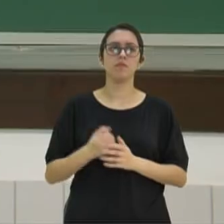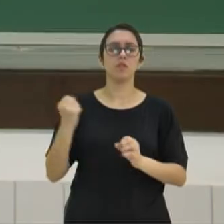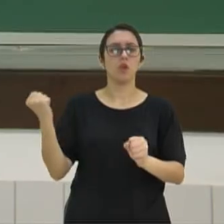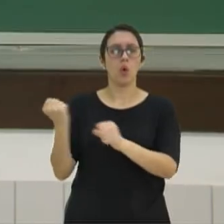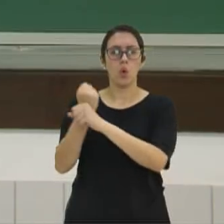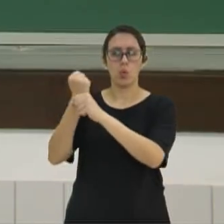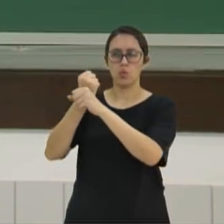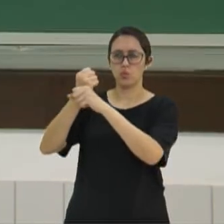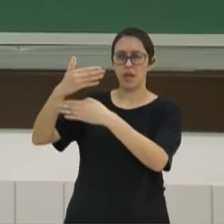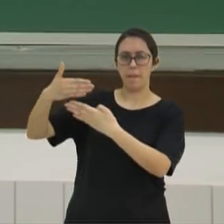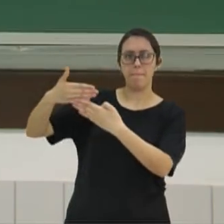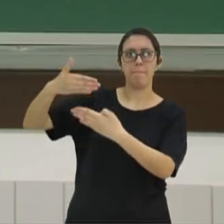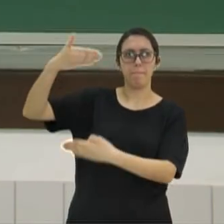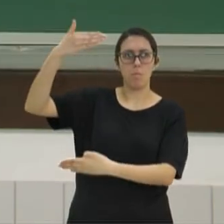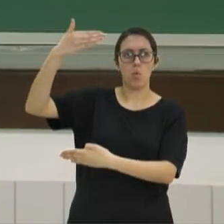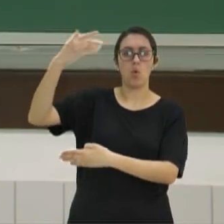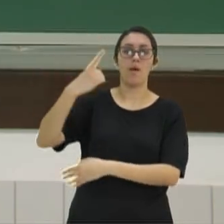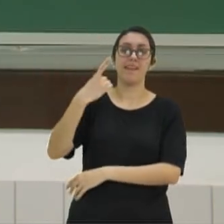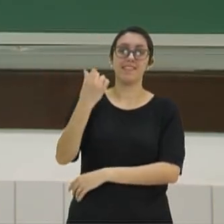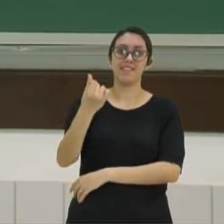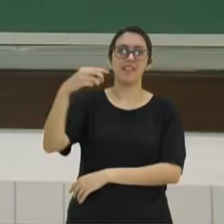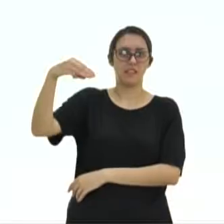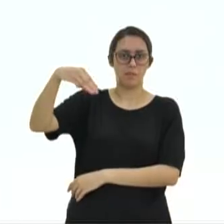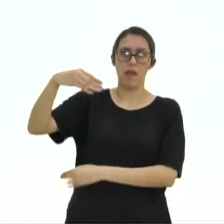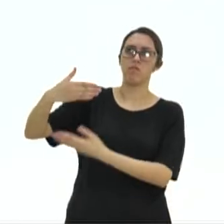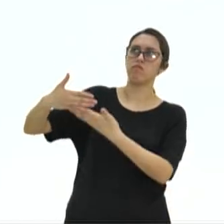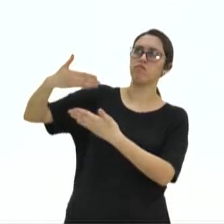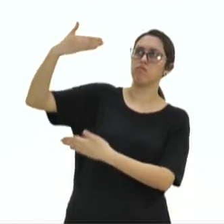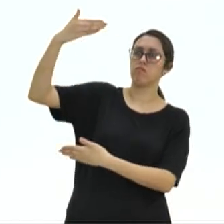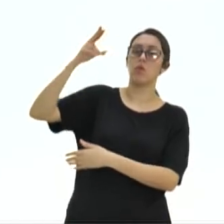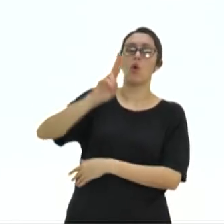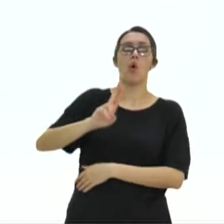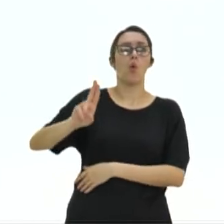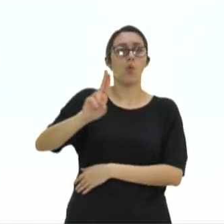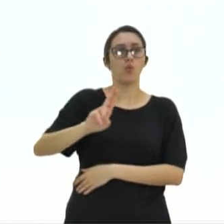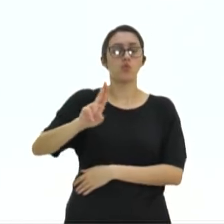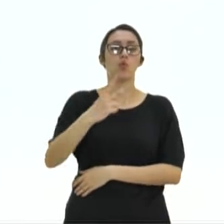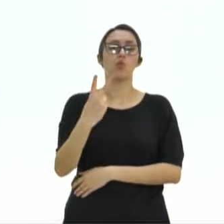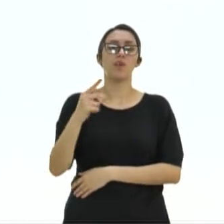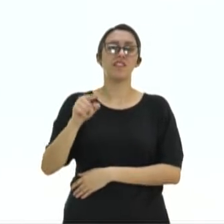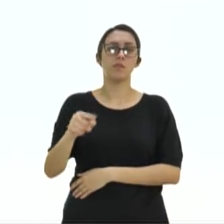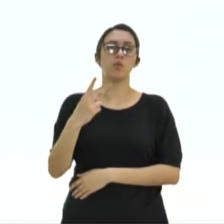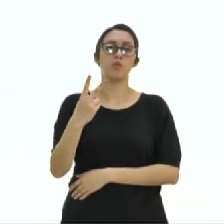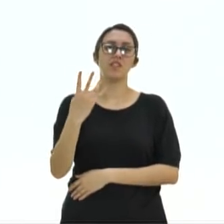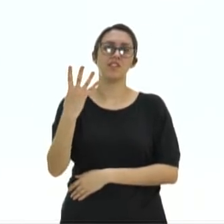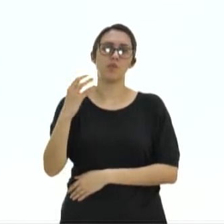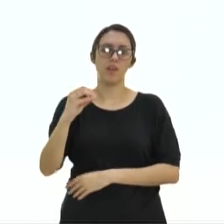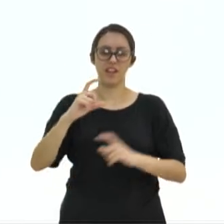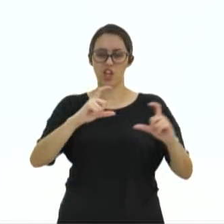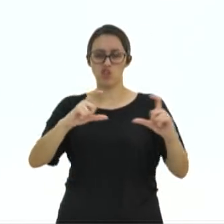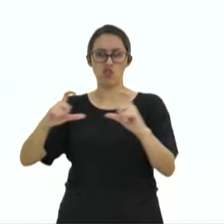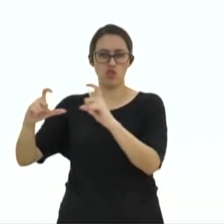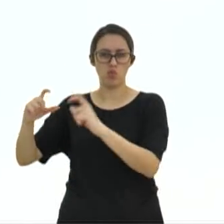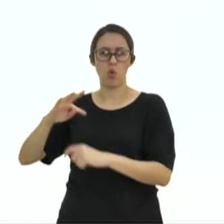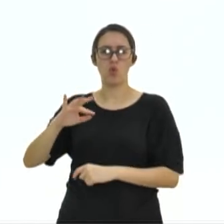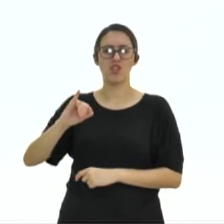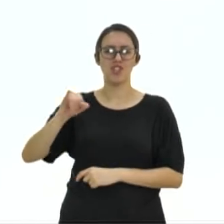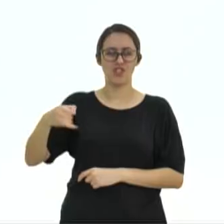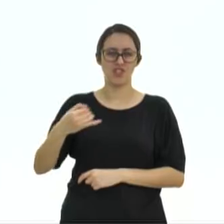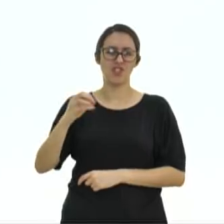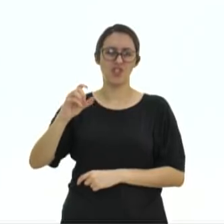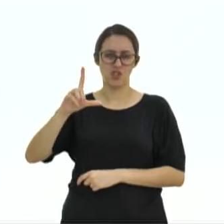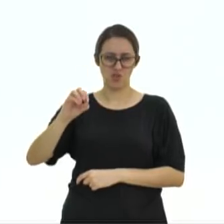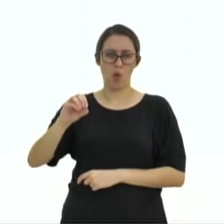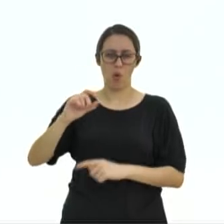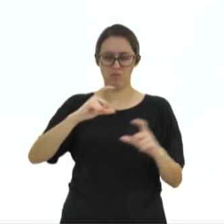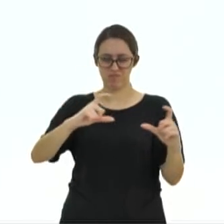de 16 metros, Antônio utilizou 2.240 tijolos. Né? Você compra o tijolo por milheiro, ele contou